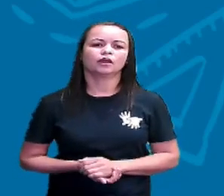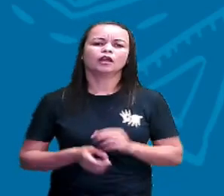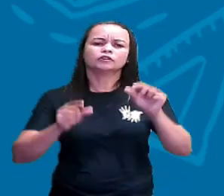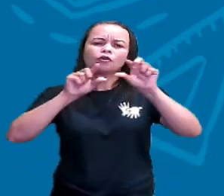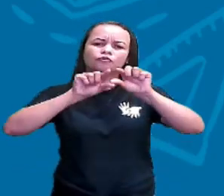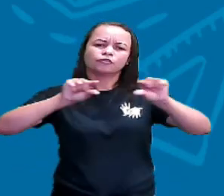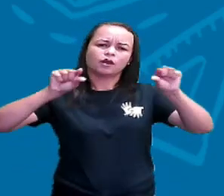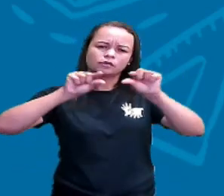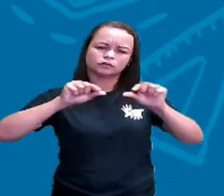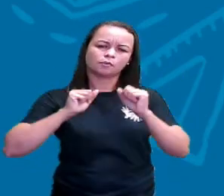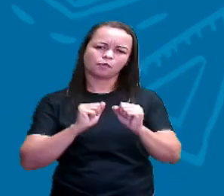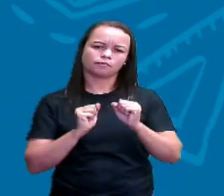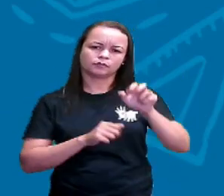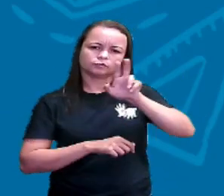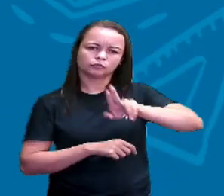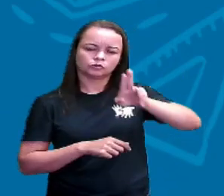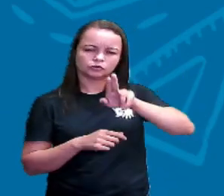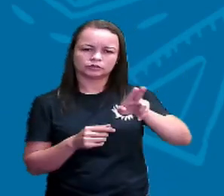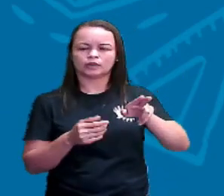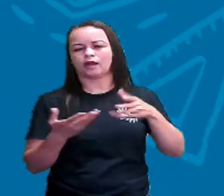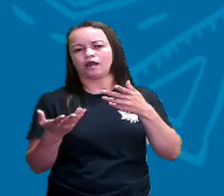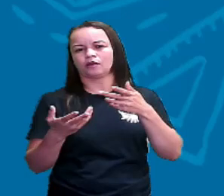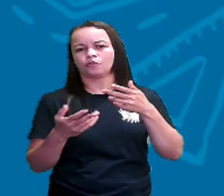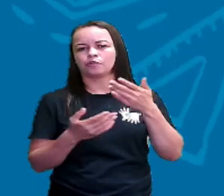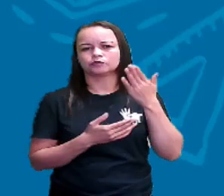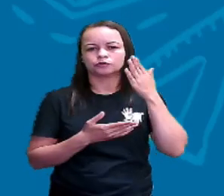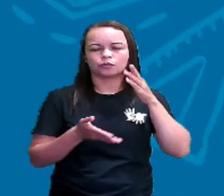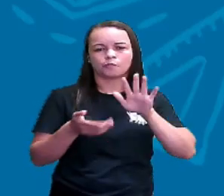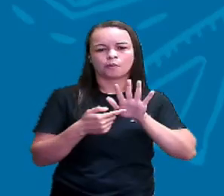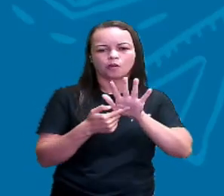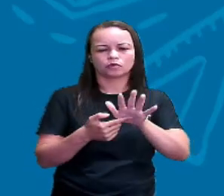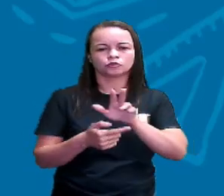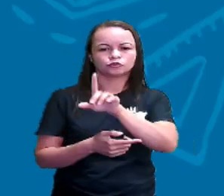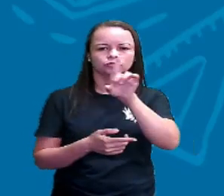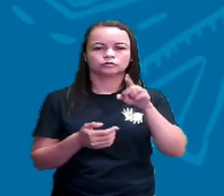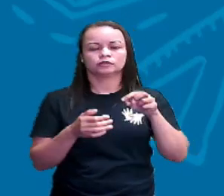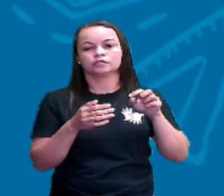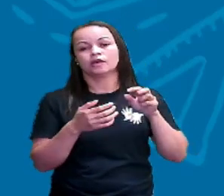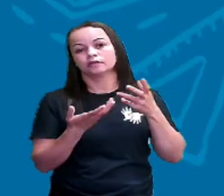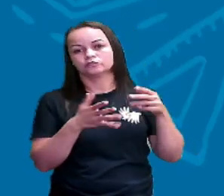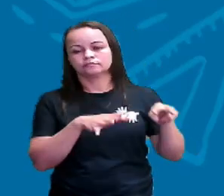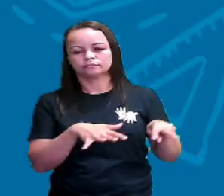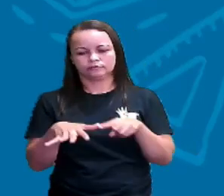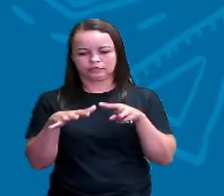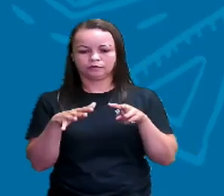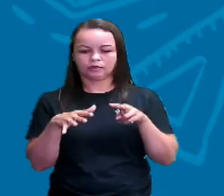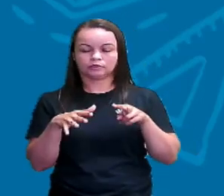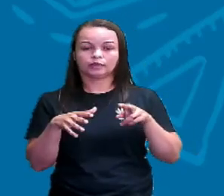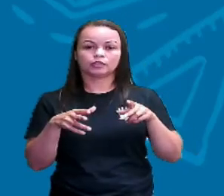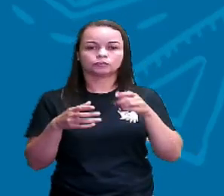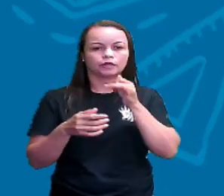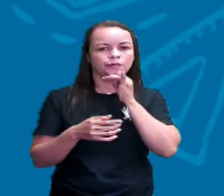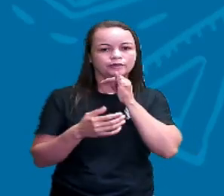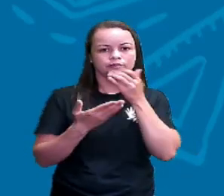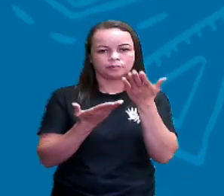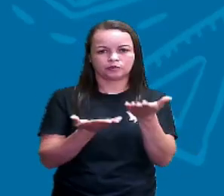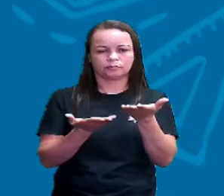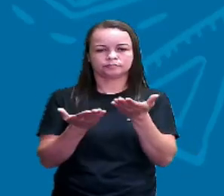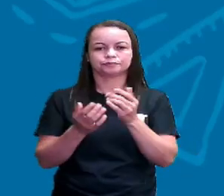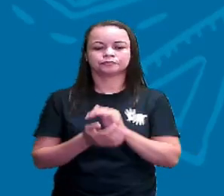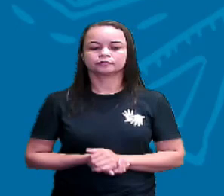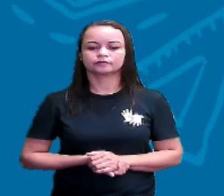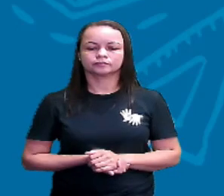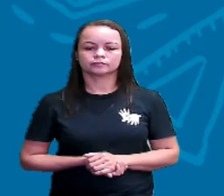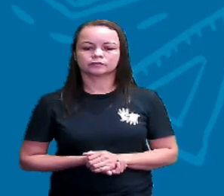a gente está se referindo aos dias da semana? Eu trouxe alguns exemplos que vocês estão vendo aí na tela. Que dia é hoje? Então, se eu